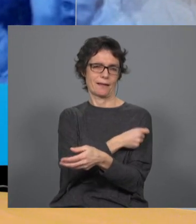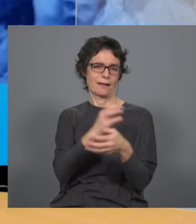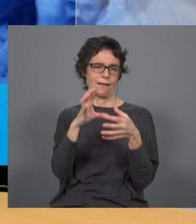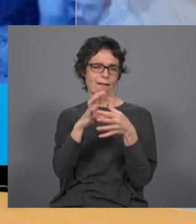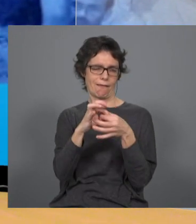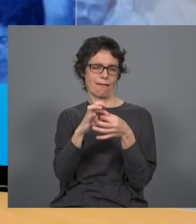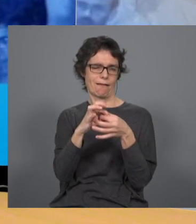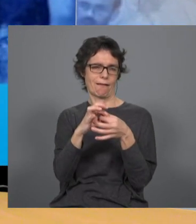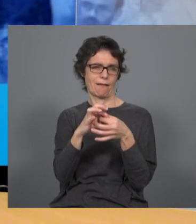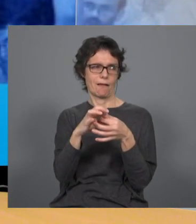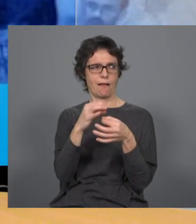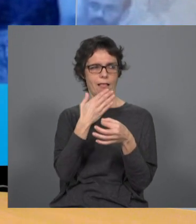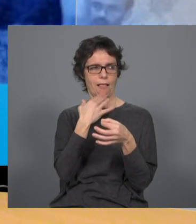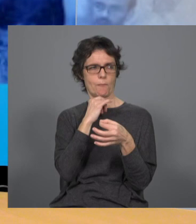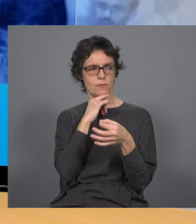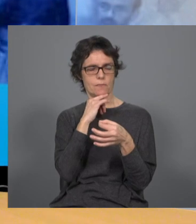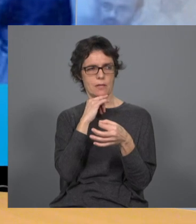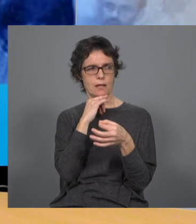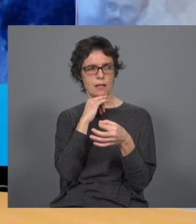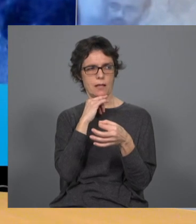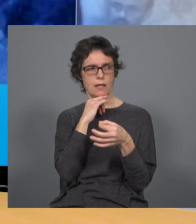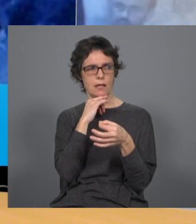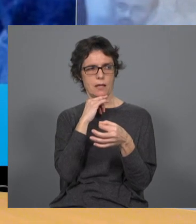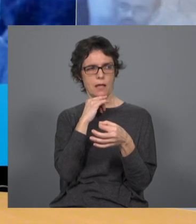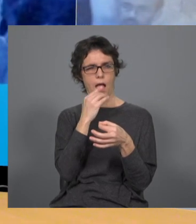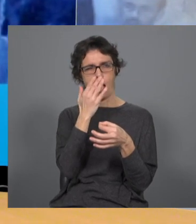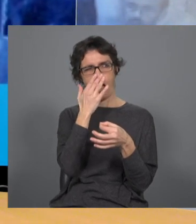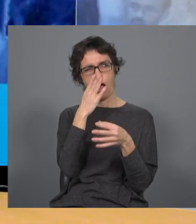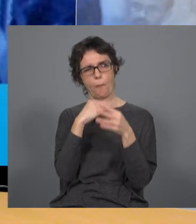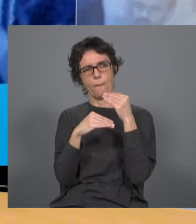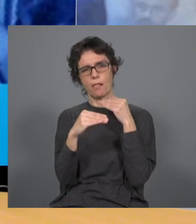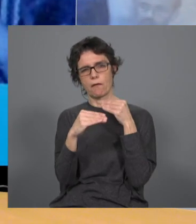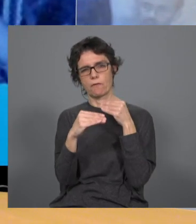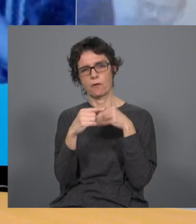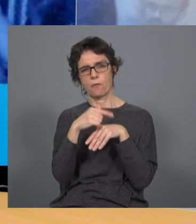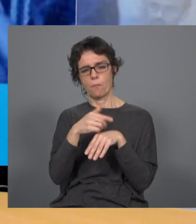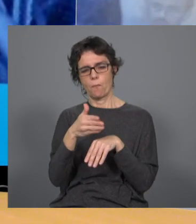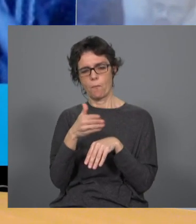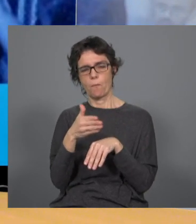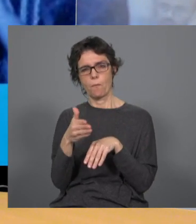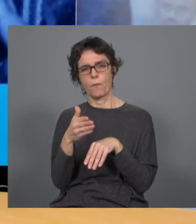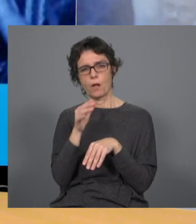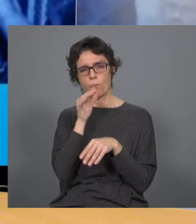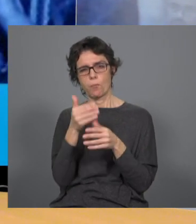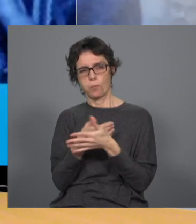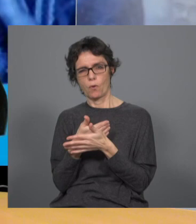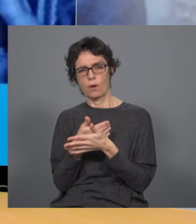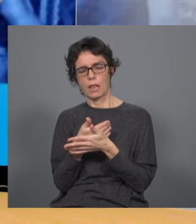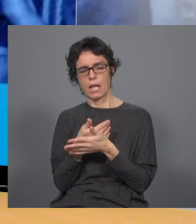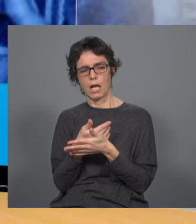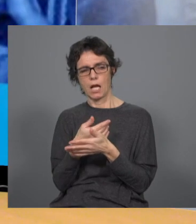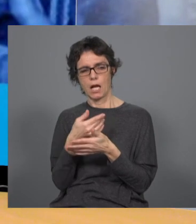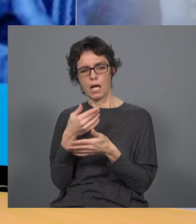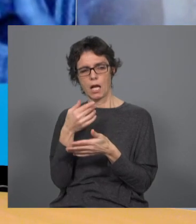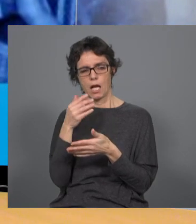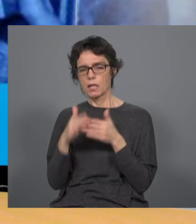Porém, mesmo no processo da ressurreição, não importa apagar o que está para trás, porque esta memória